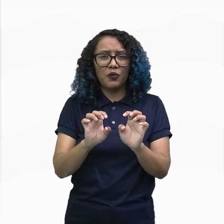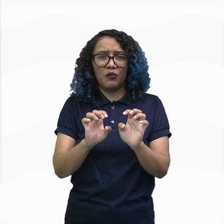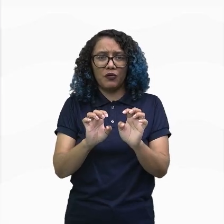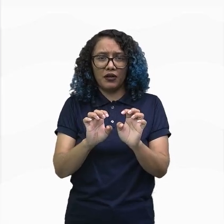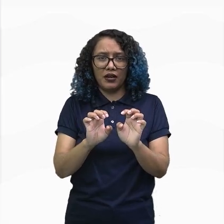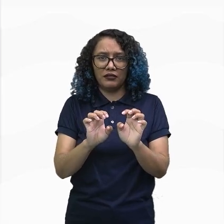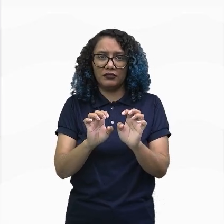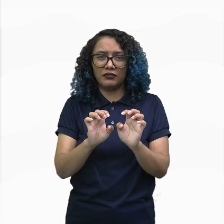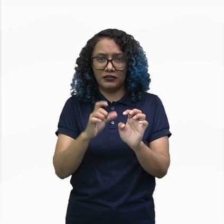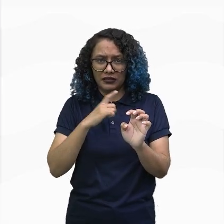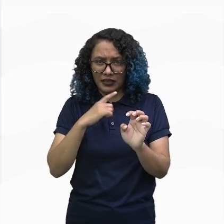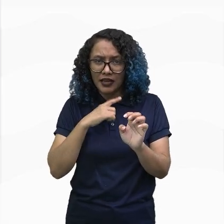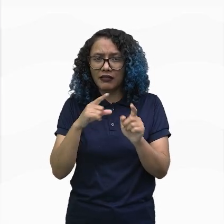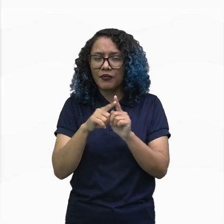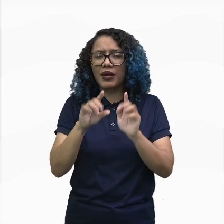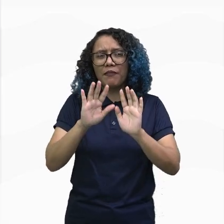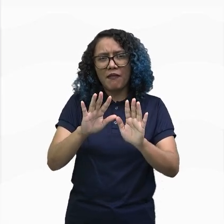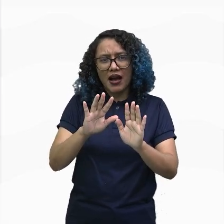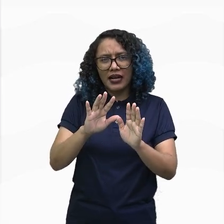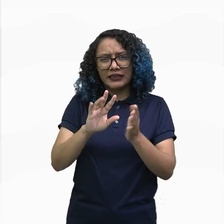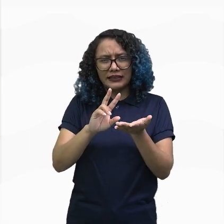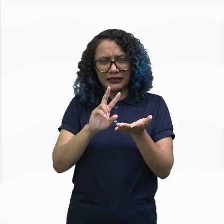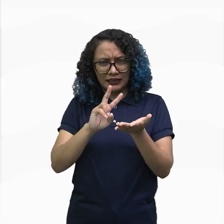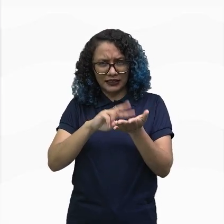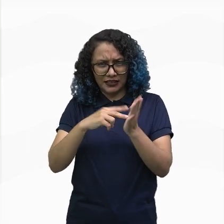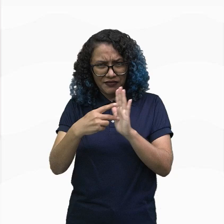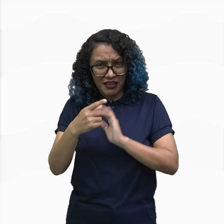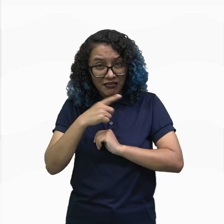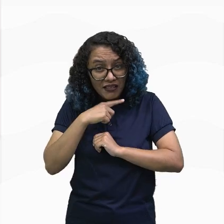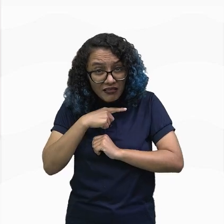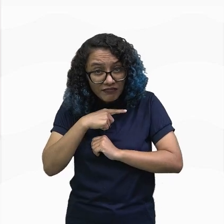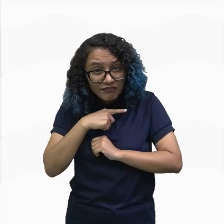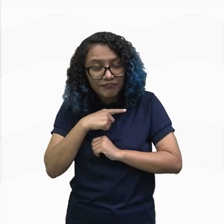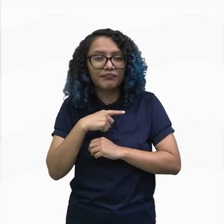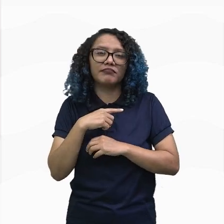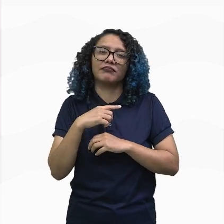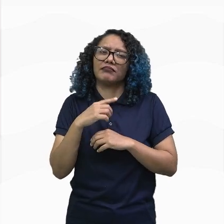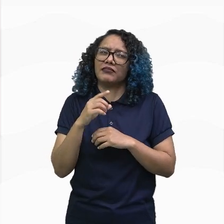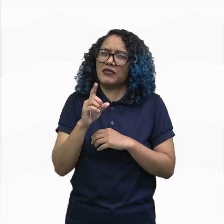ter sentido. Então, por isso que uma frase,